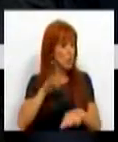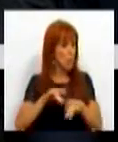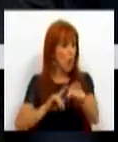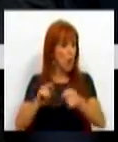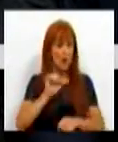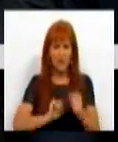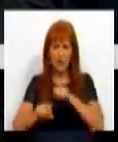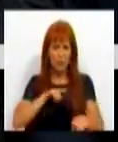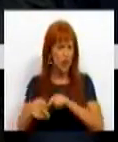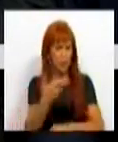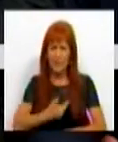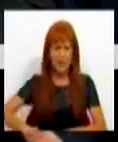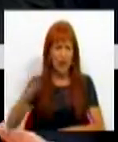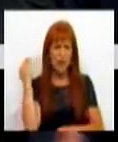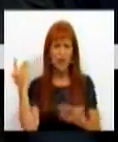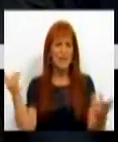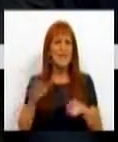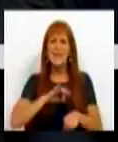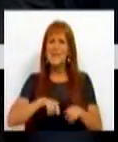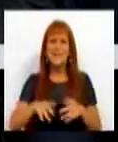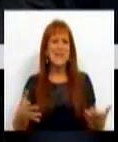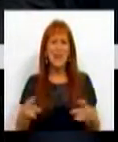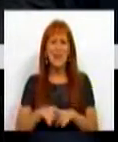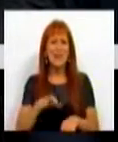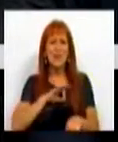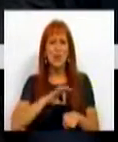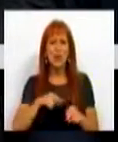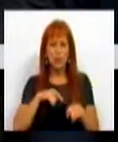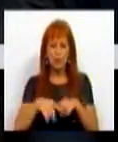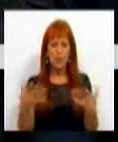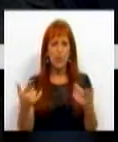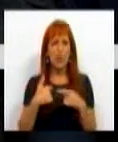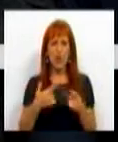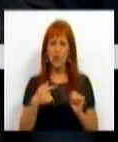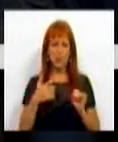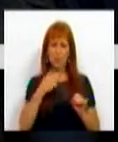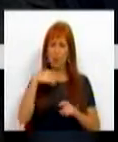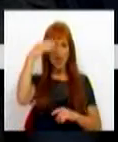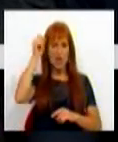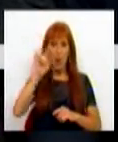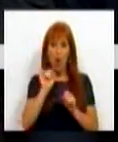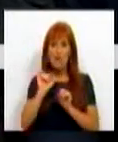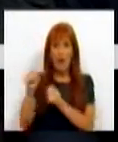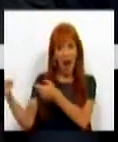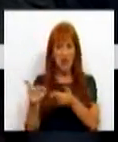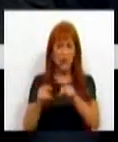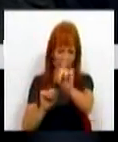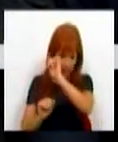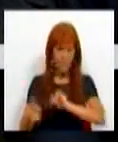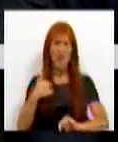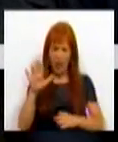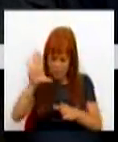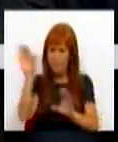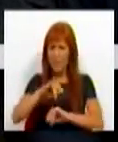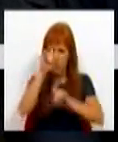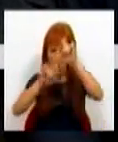daquilo que foi as vossas políticas no passado. E, portanto, senhor deputado, nós não podemos esquecer aquilo que é o vosso contributo. E ainda quero